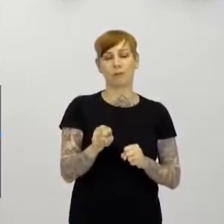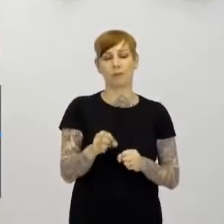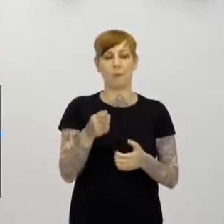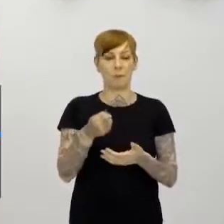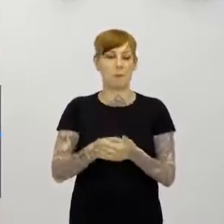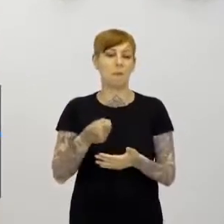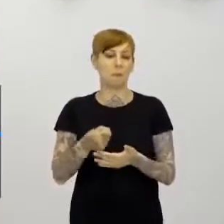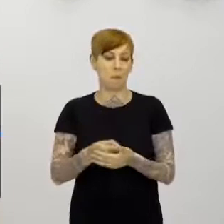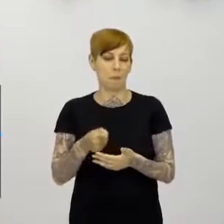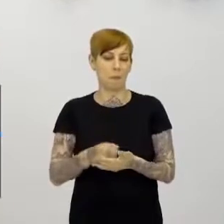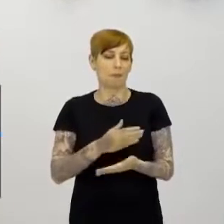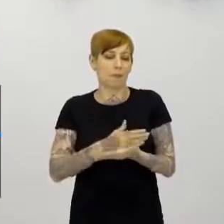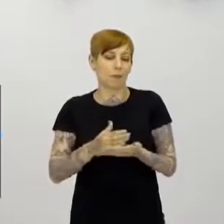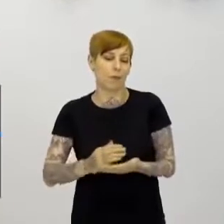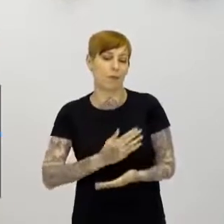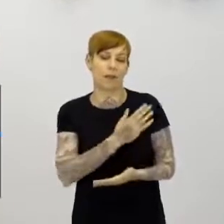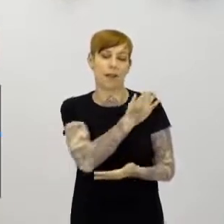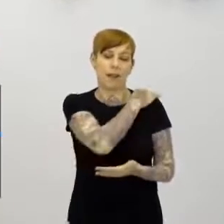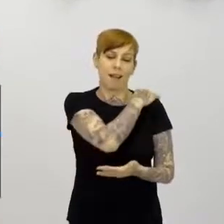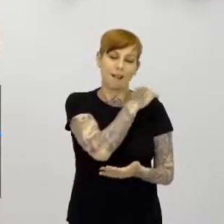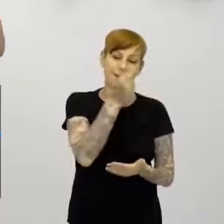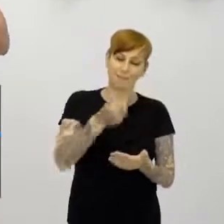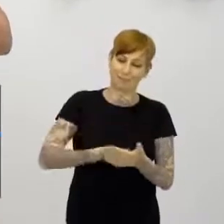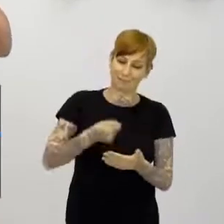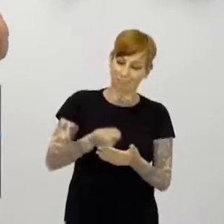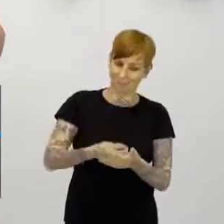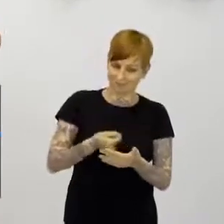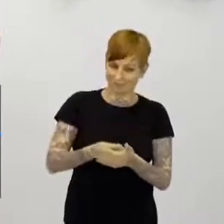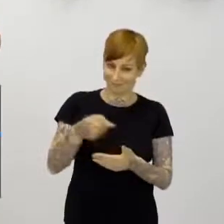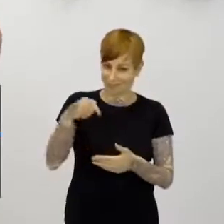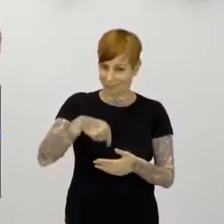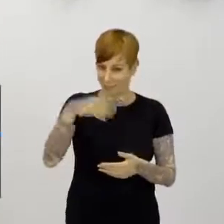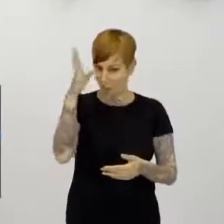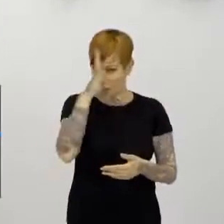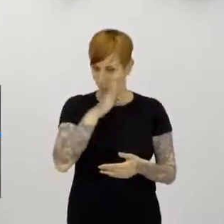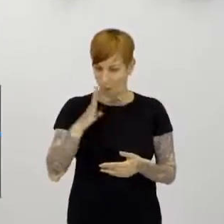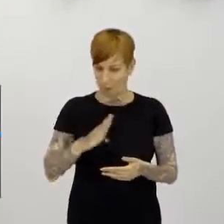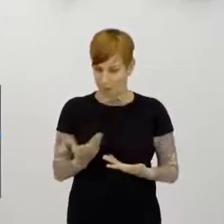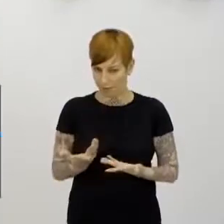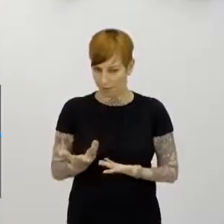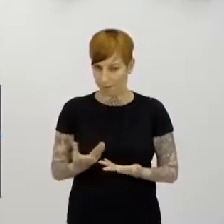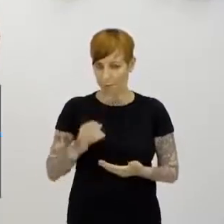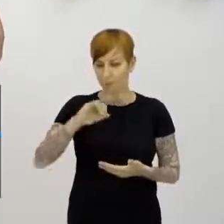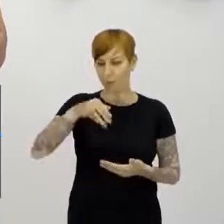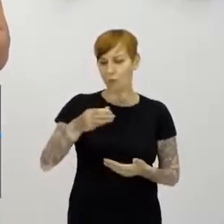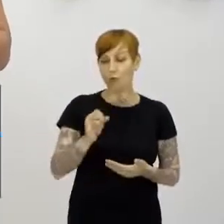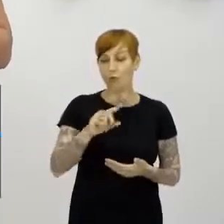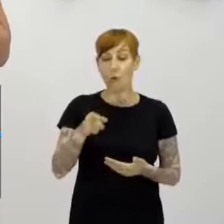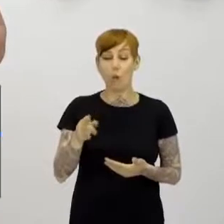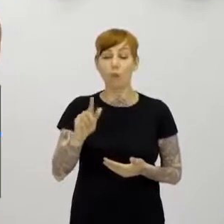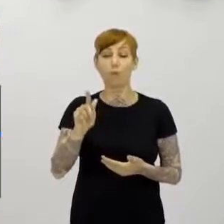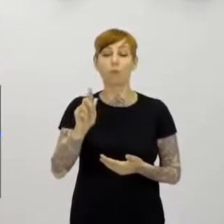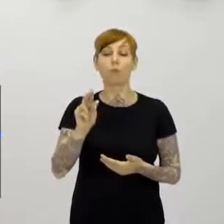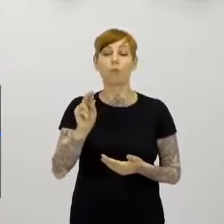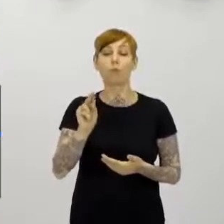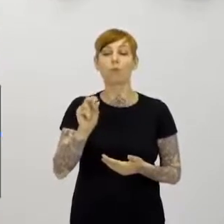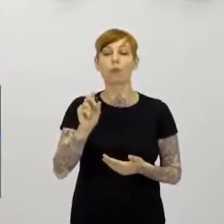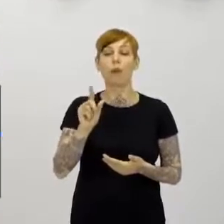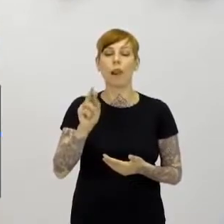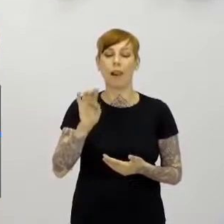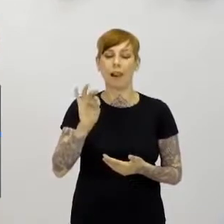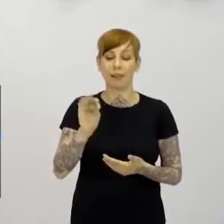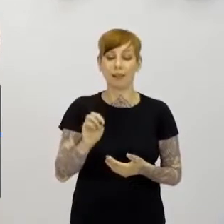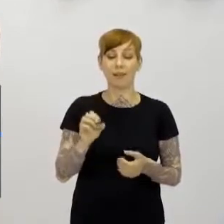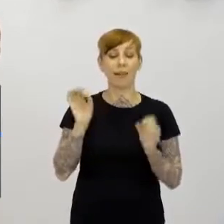ditadura civil-militar aqui no Brasil, certo? Esse é o contexto anterior. O João Goulart, ele sai por quê? O